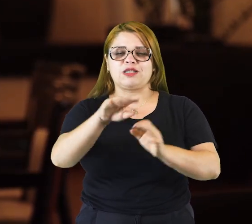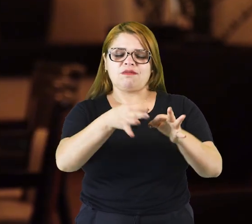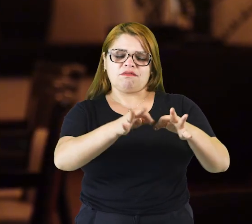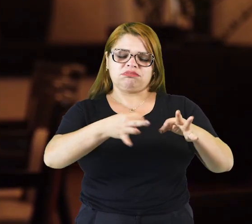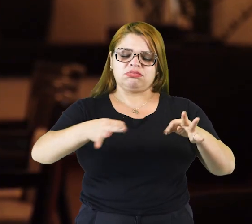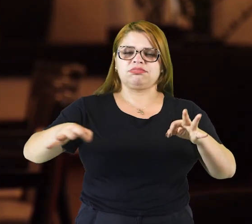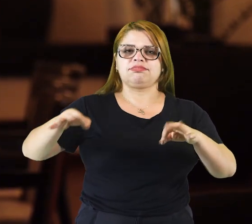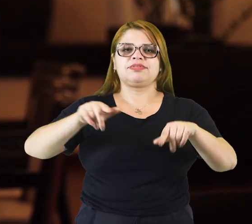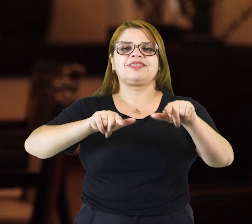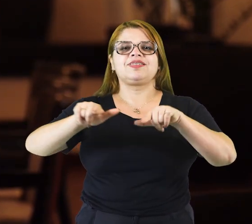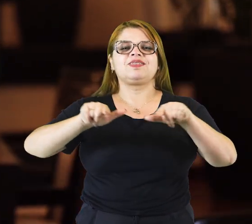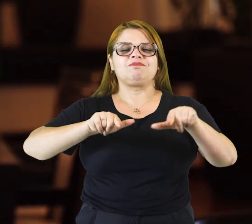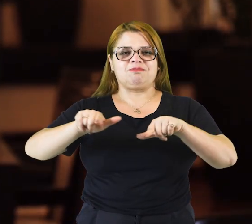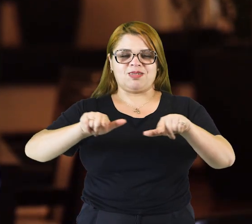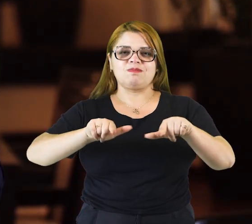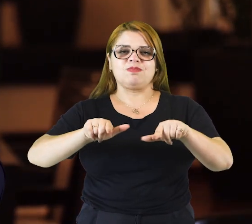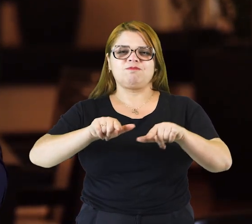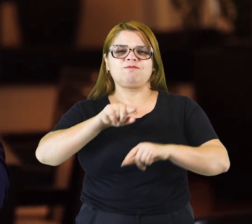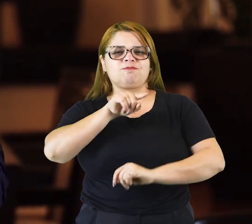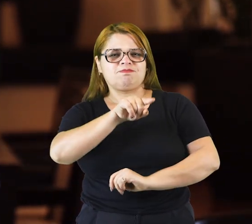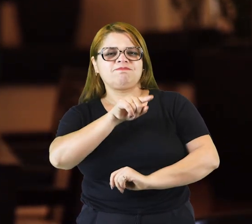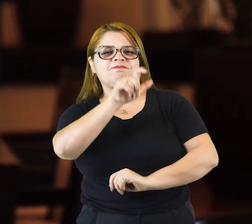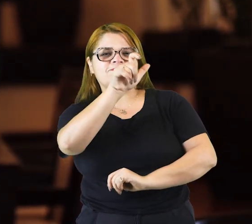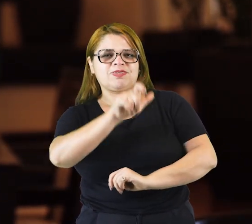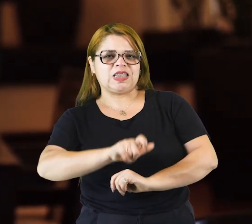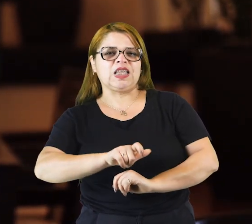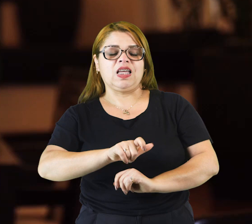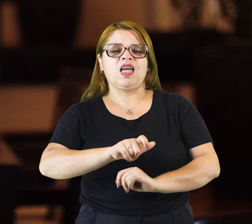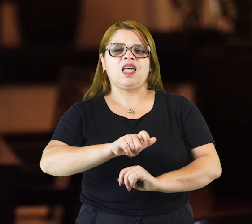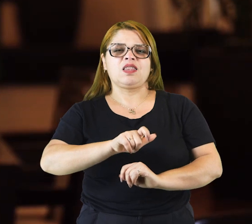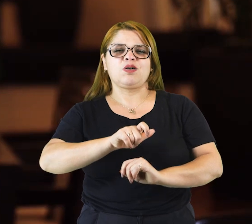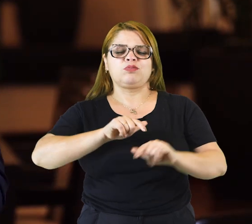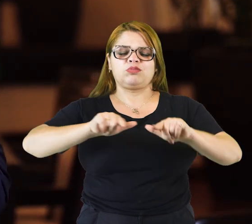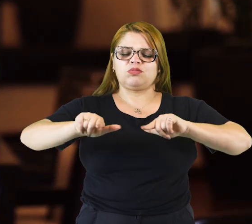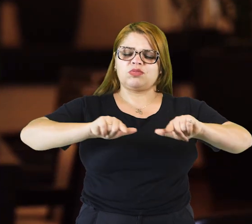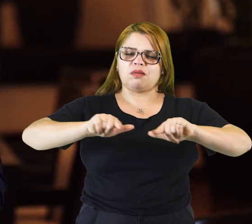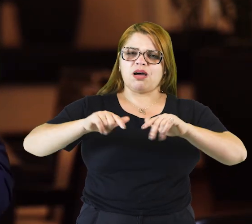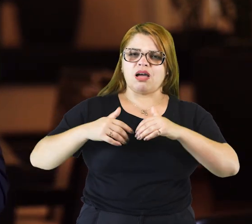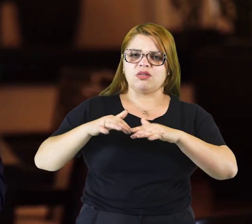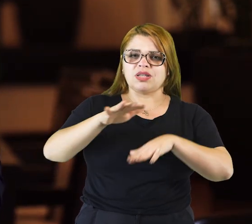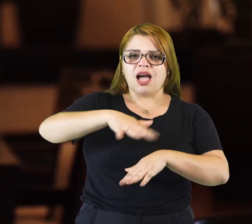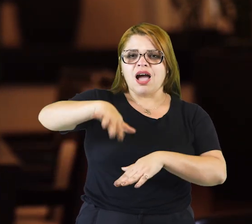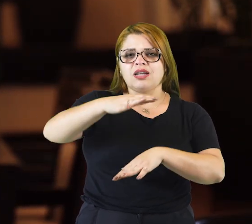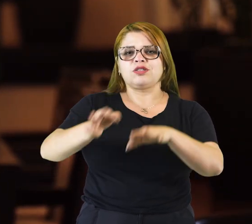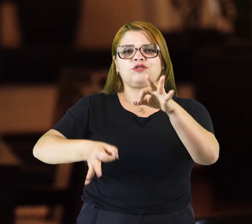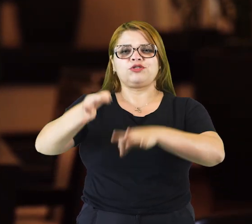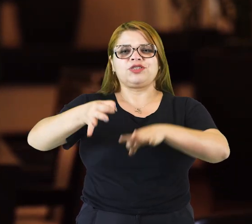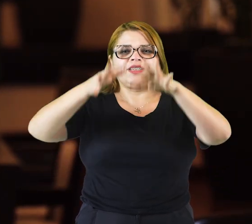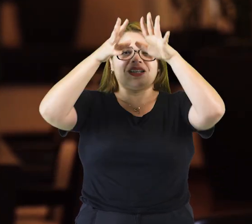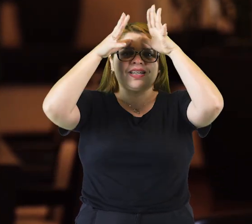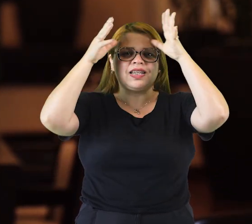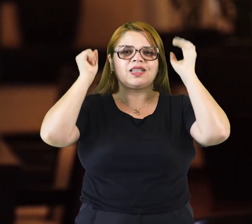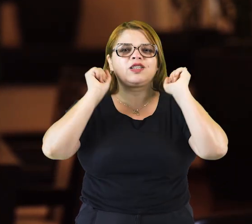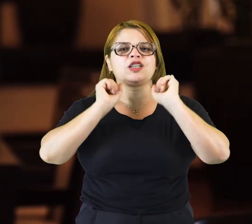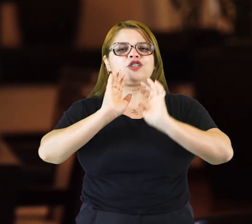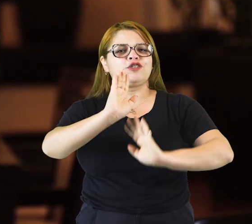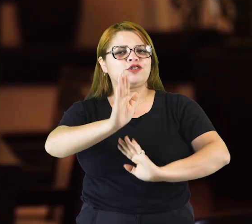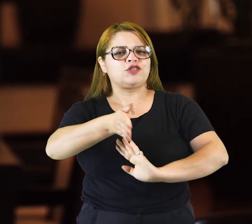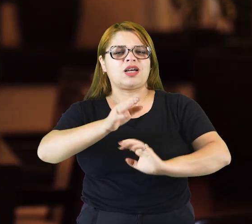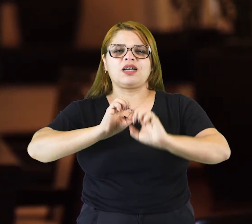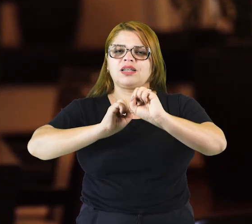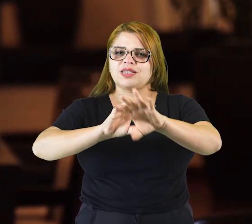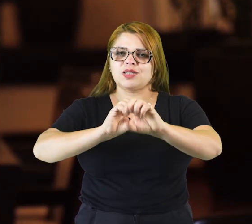sua brilhante carreira. Você que tem uma vida dedicada ao judiciário acreano, que já